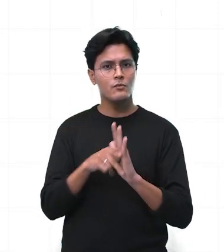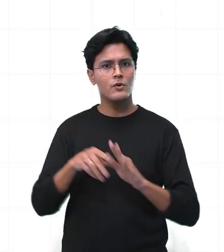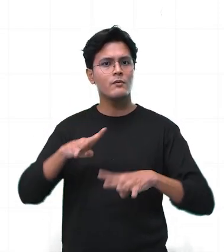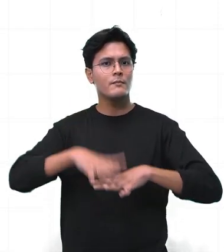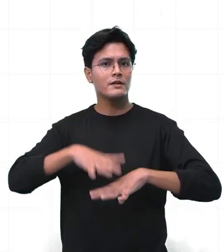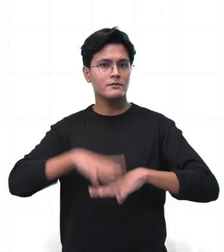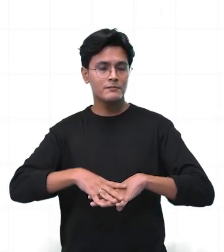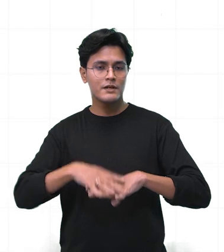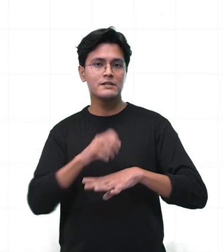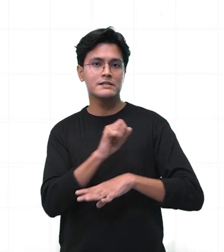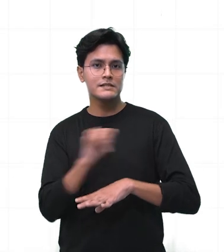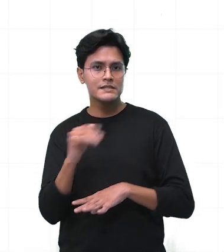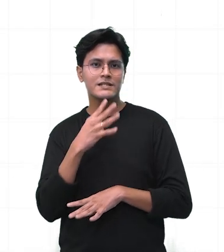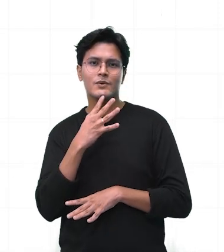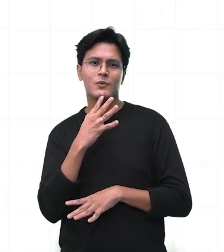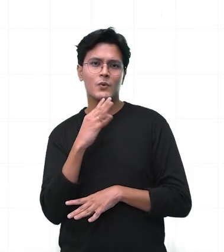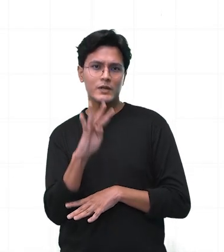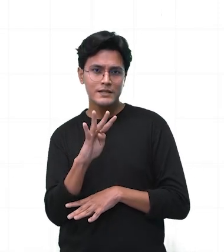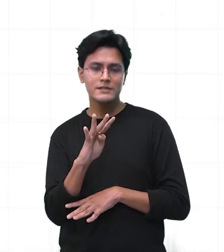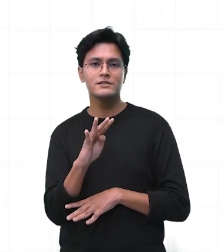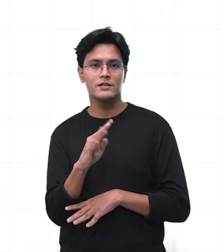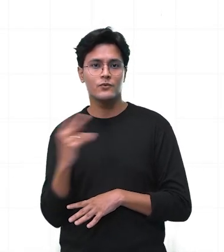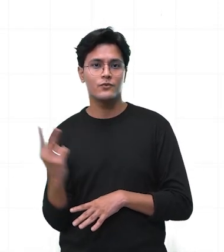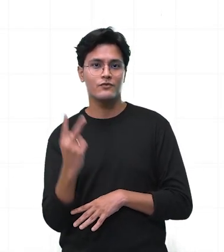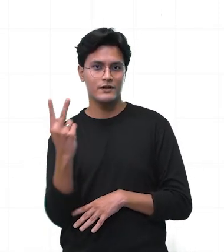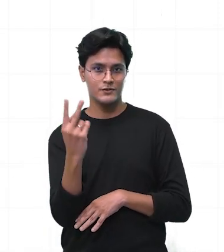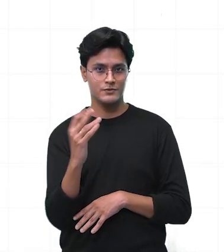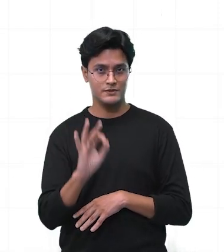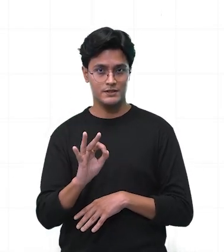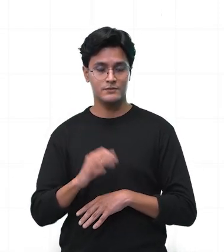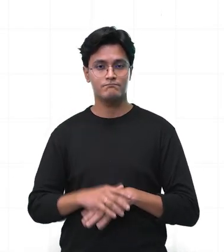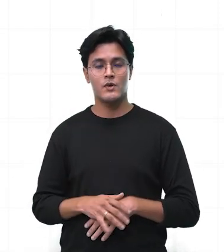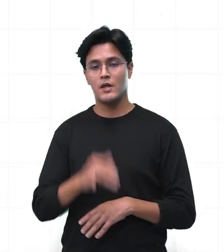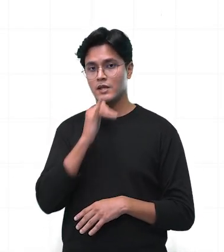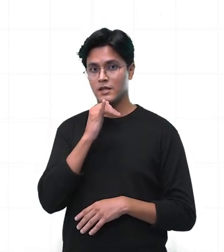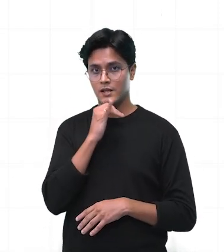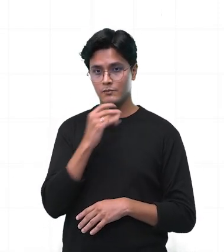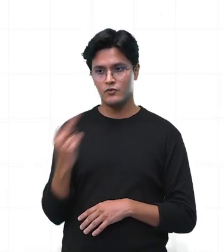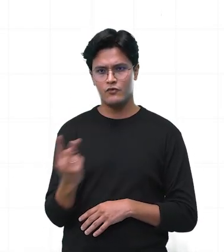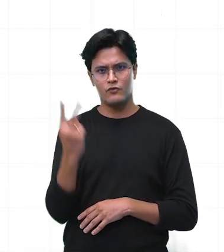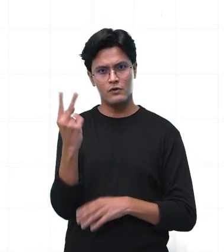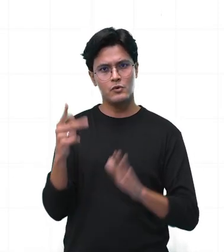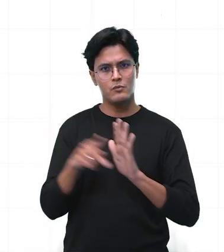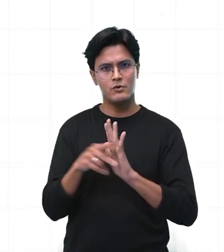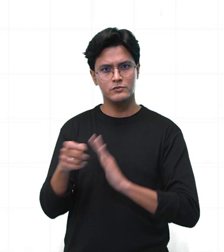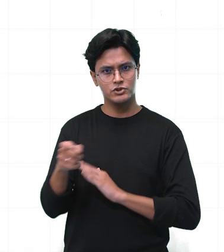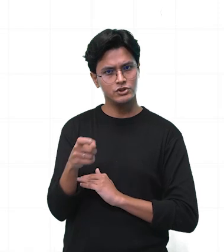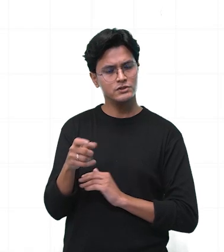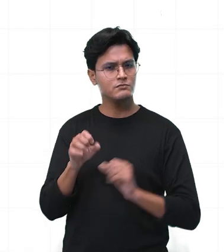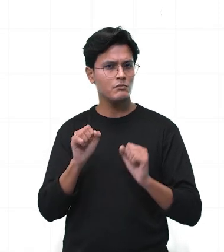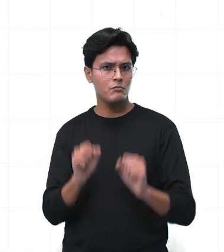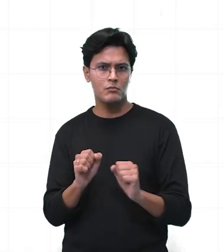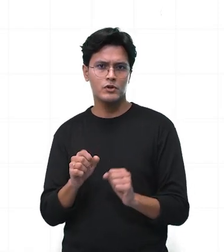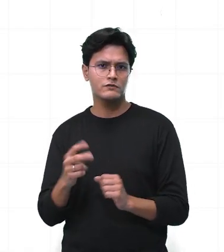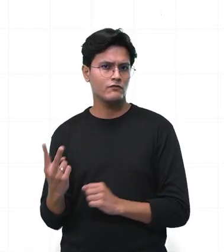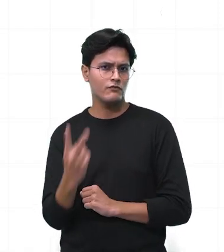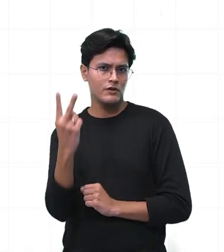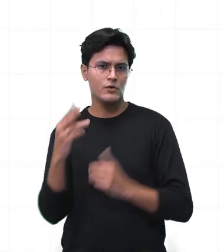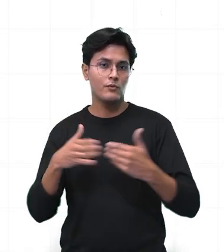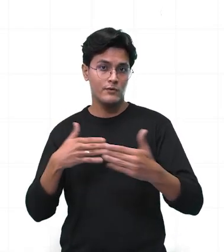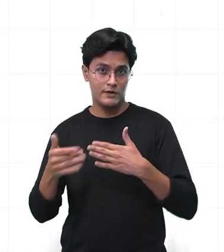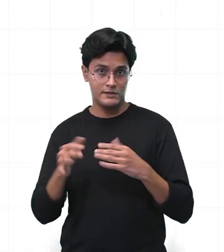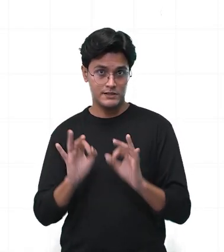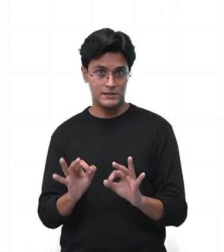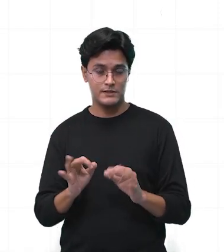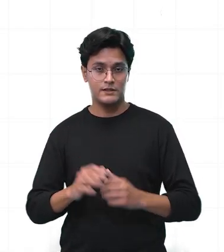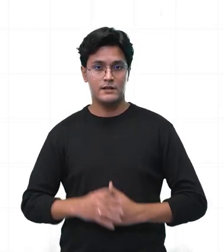ou seja, onde não conhecemos o valor de x. Pode ser x ou pode ser outro valor, tá? Não esqueçam. A isso temos o